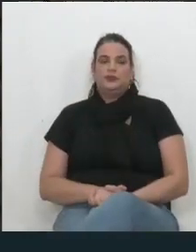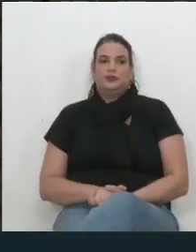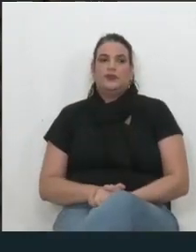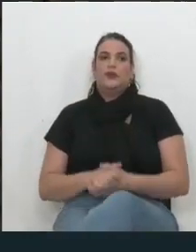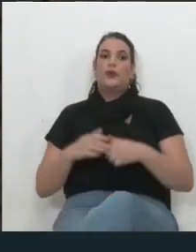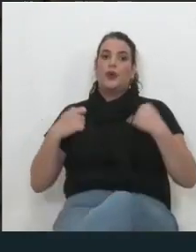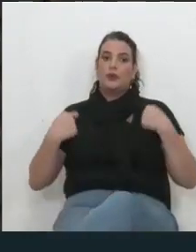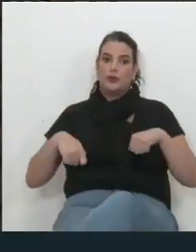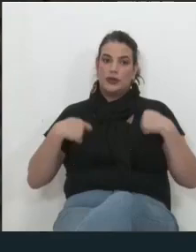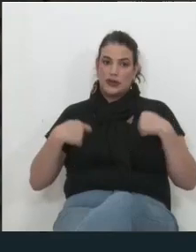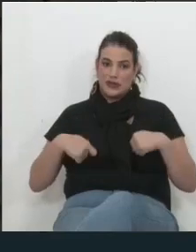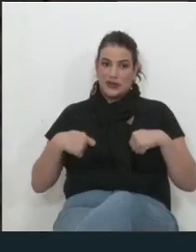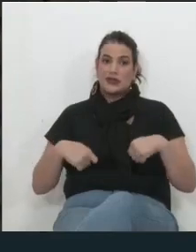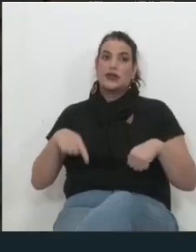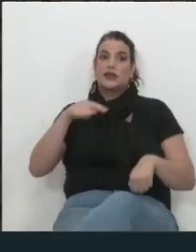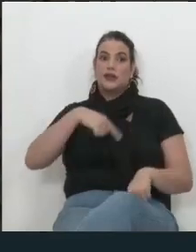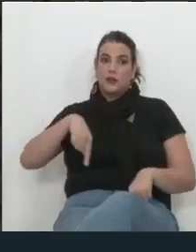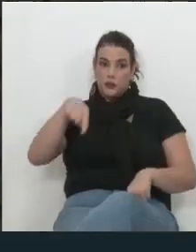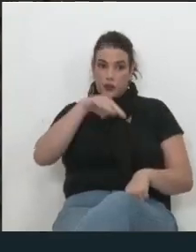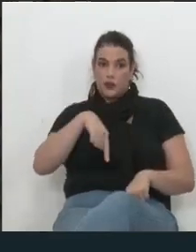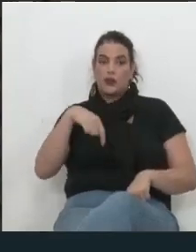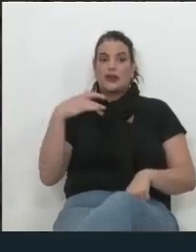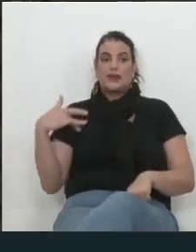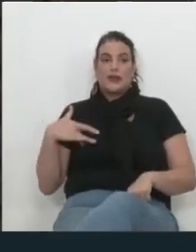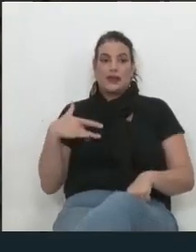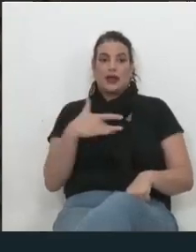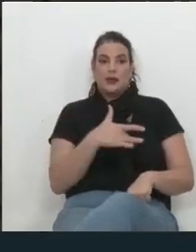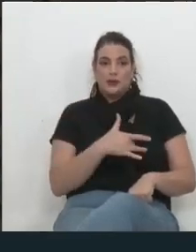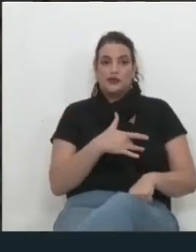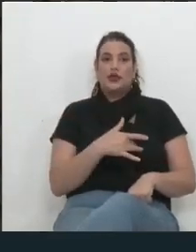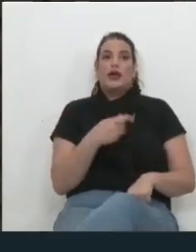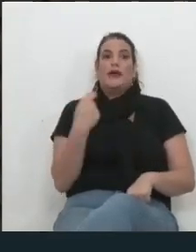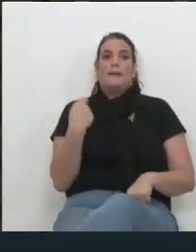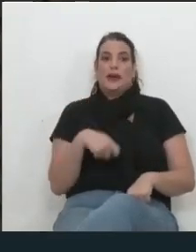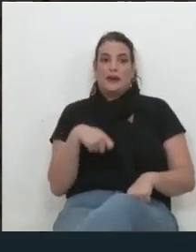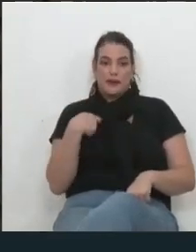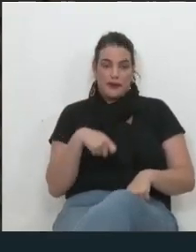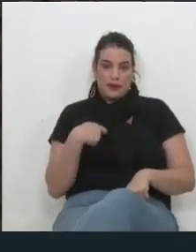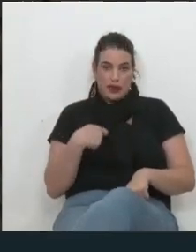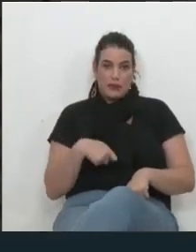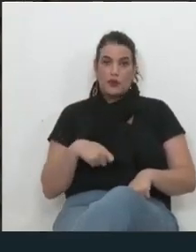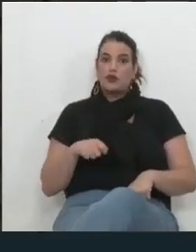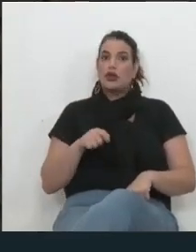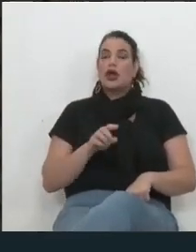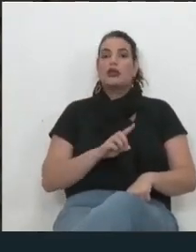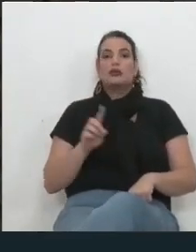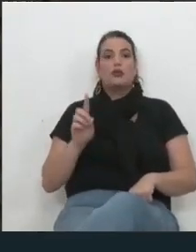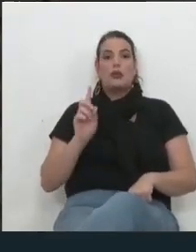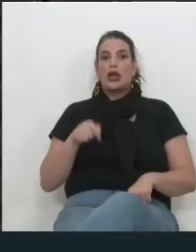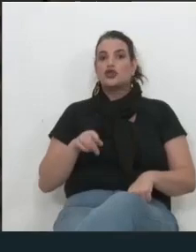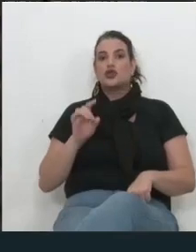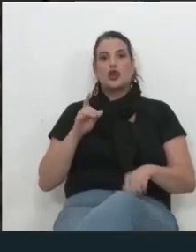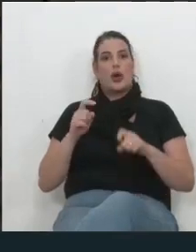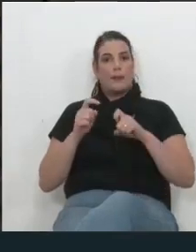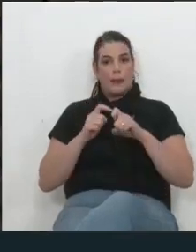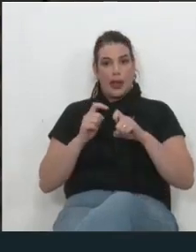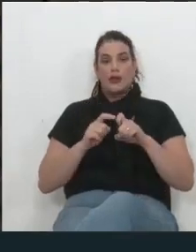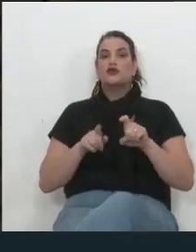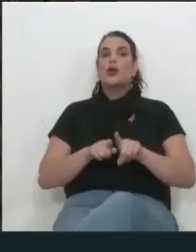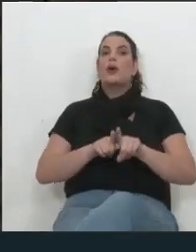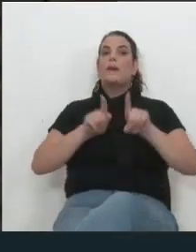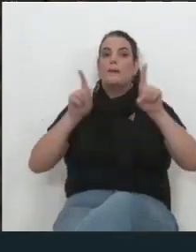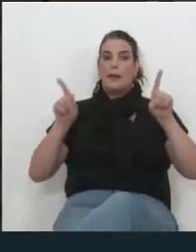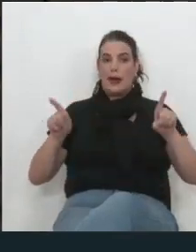precisa. Nós, na saúde, precisamos não só de médicos, mas